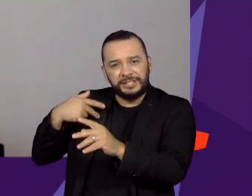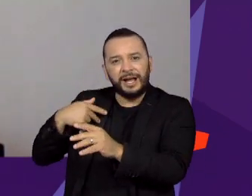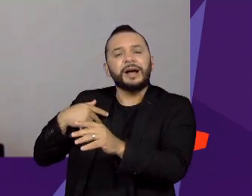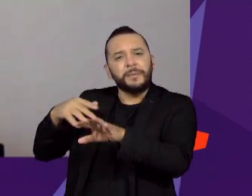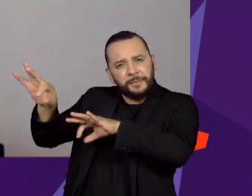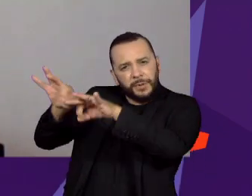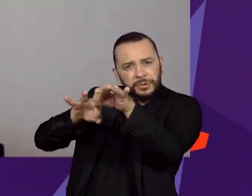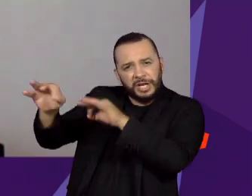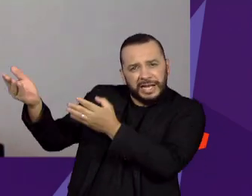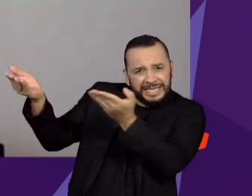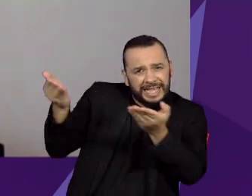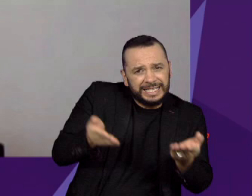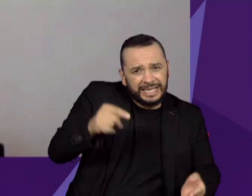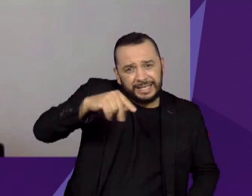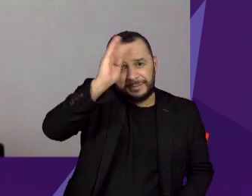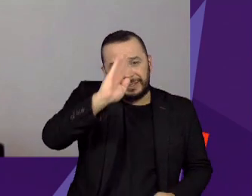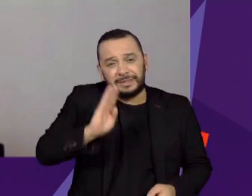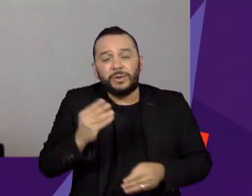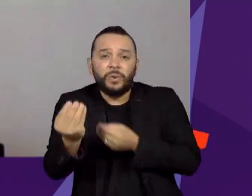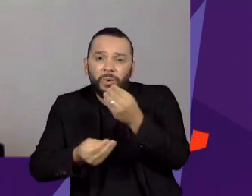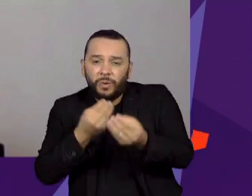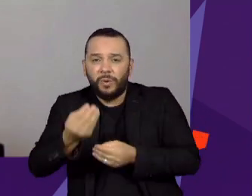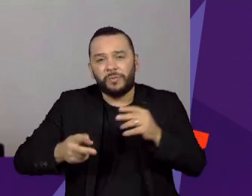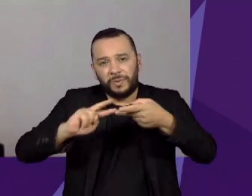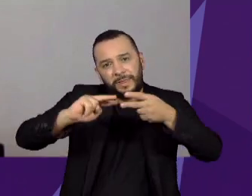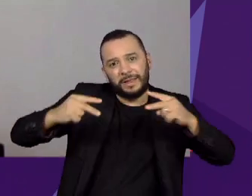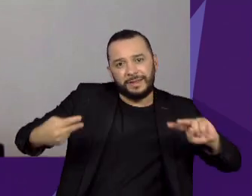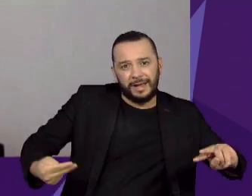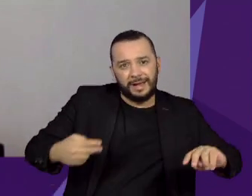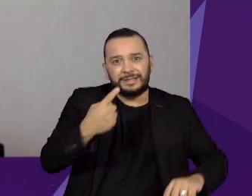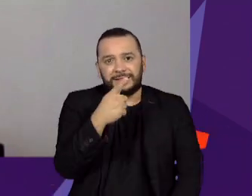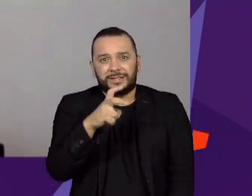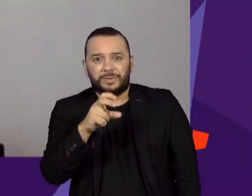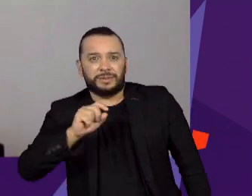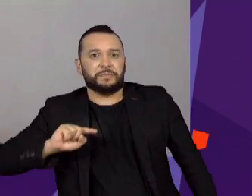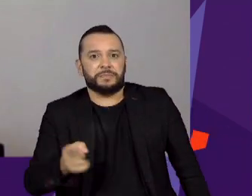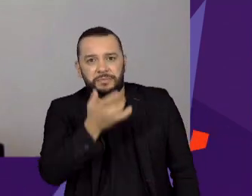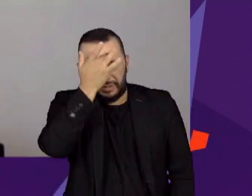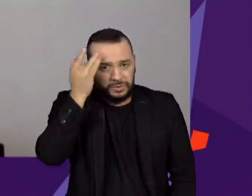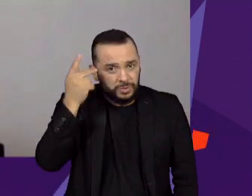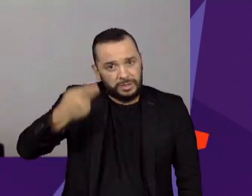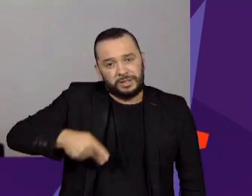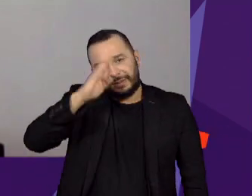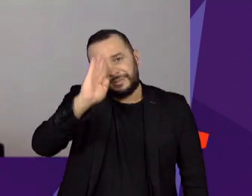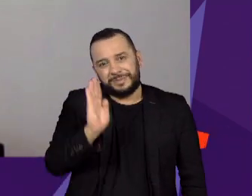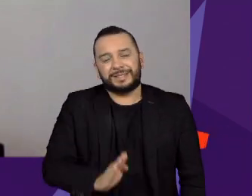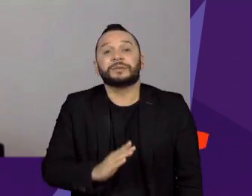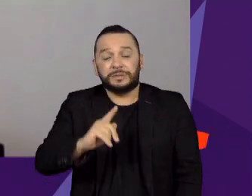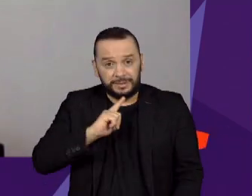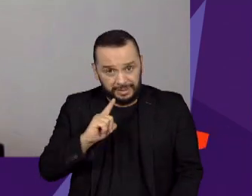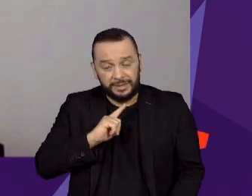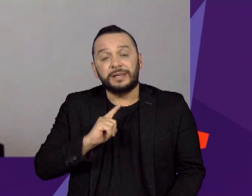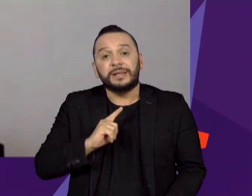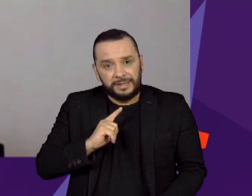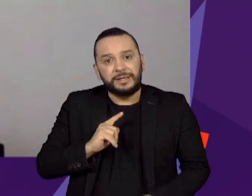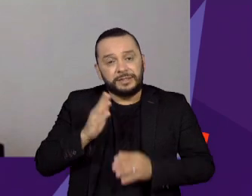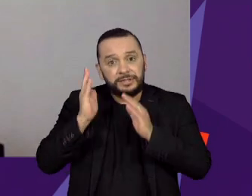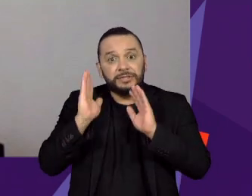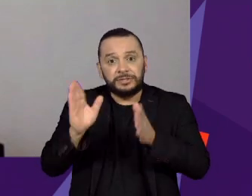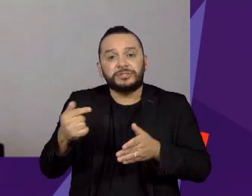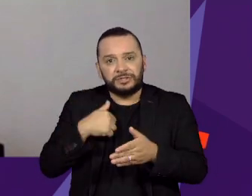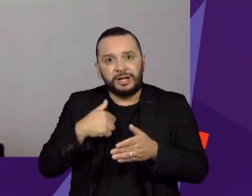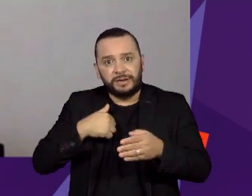projeto ambicioso para fazer o DNA completo de 150 mil brasileiros, e fazemos parte do seleto grupo que tem banco de